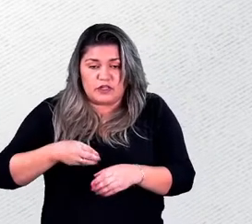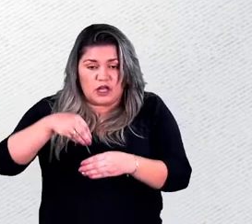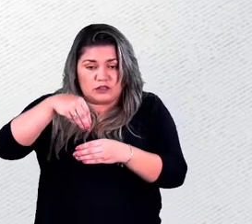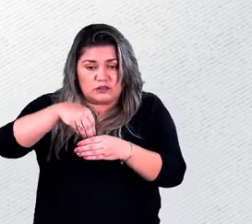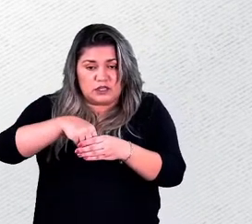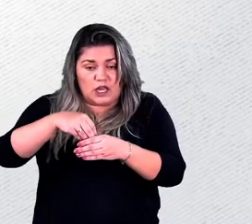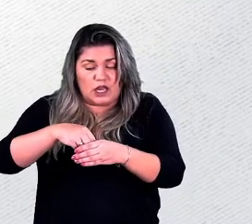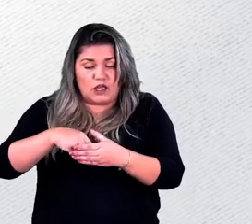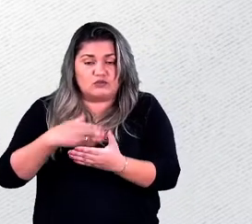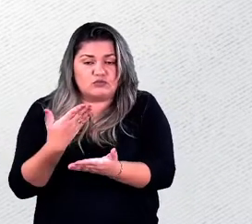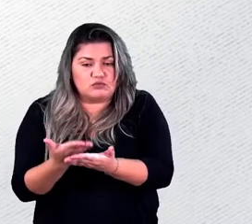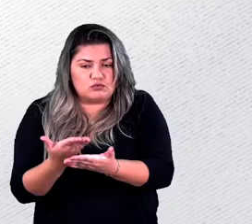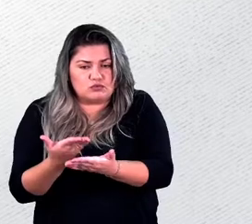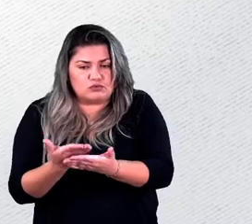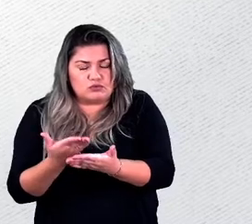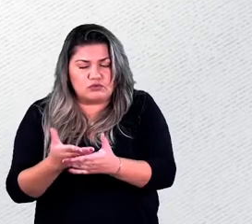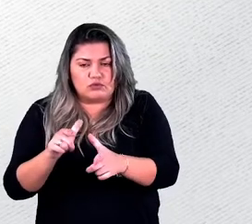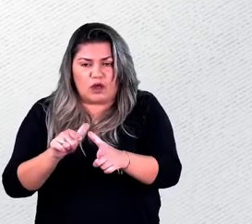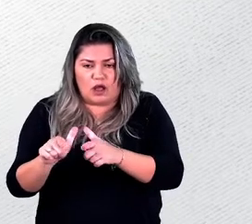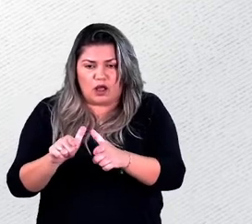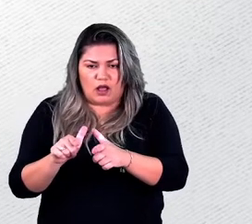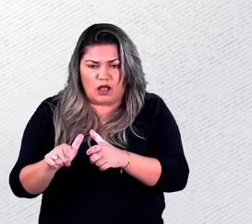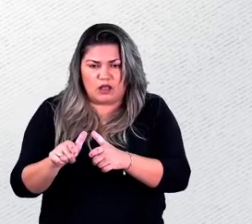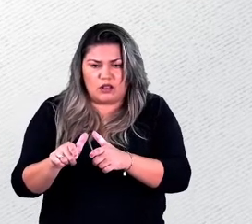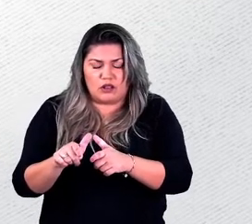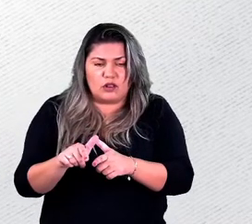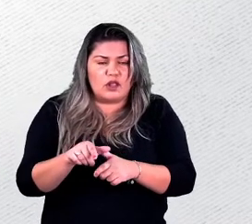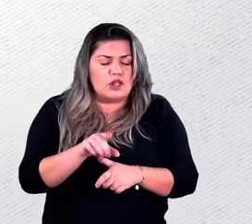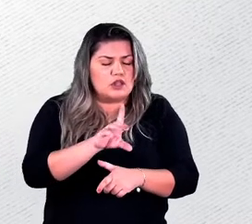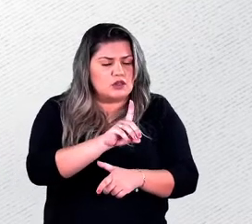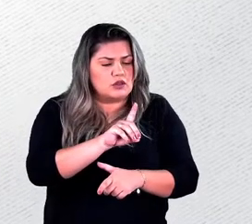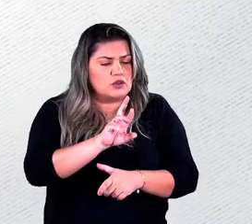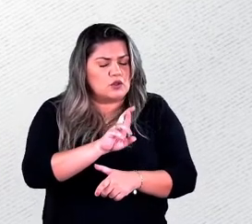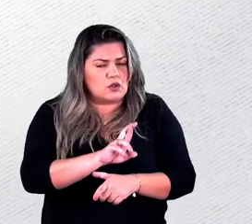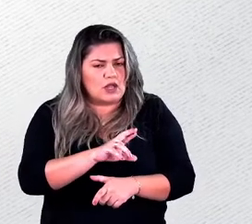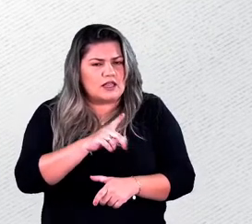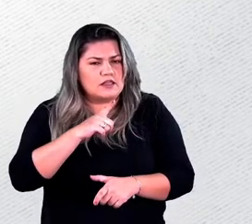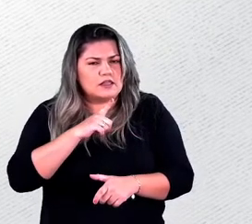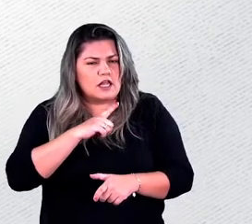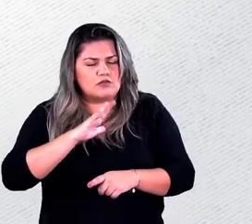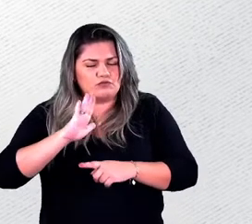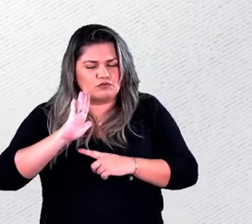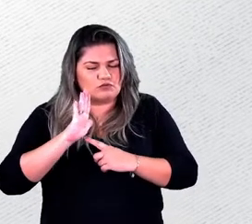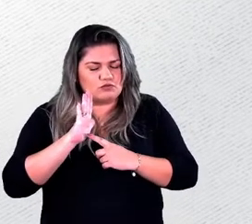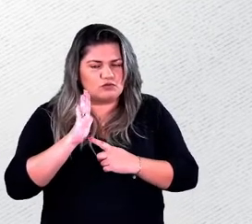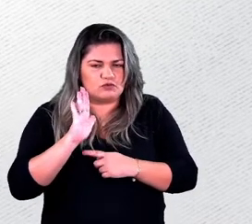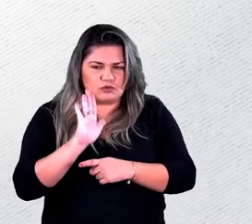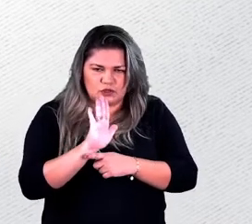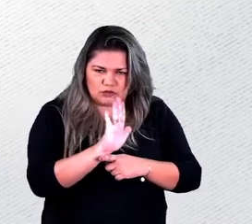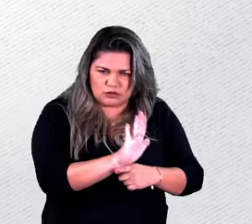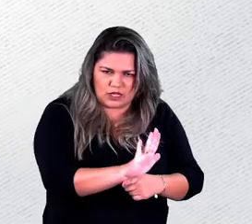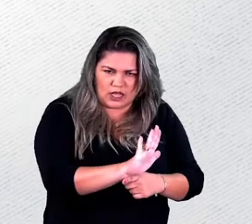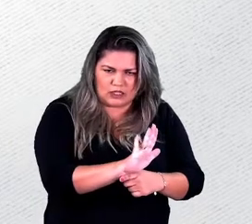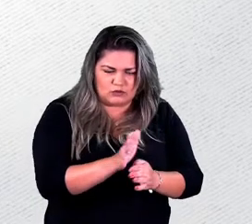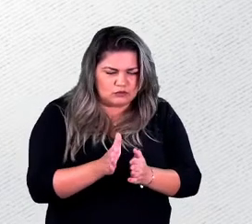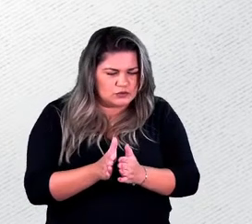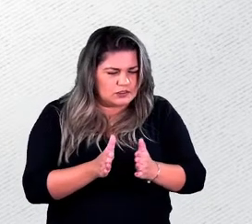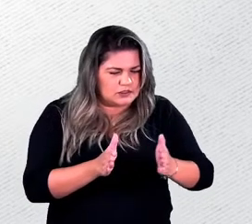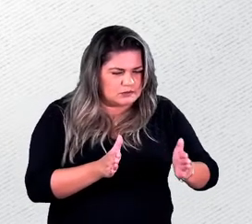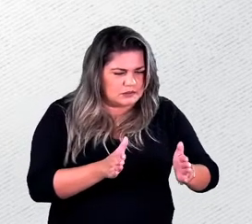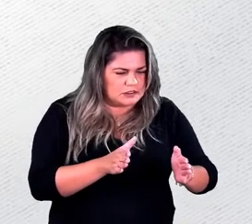o doutor Daniel carne tem no sabe adiantado em seu período aqui no Conselho Nacional com